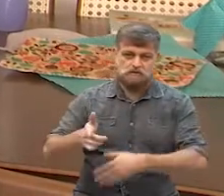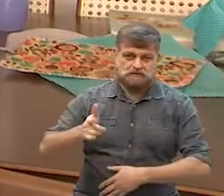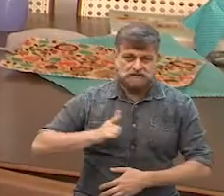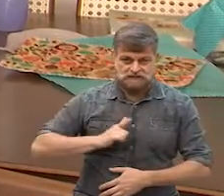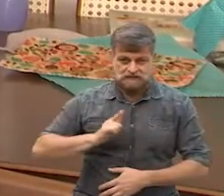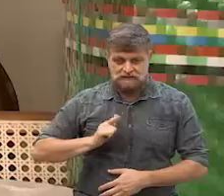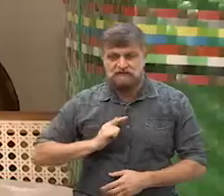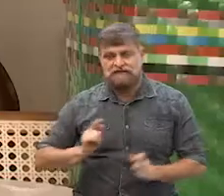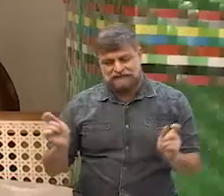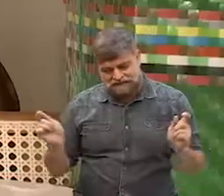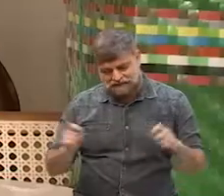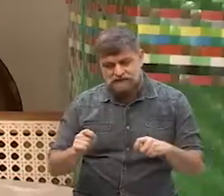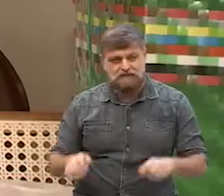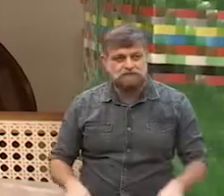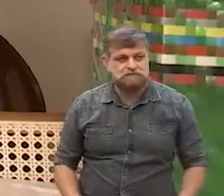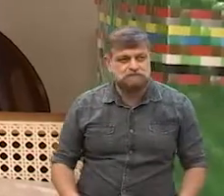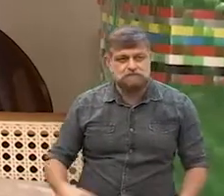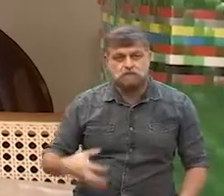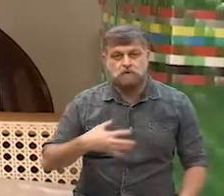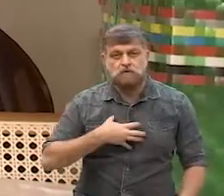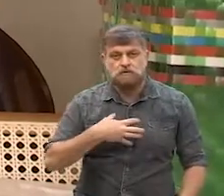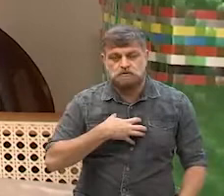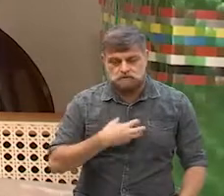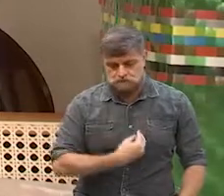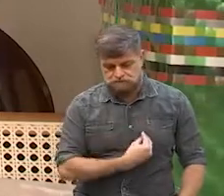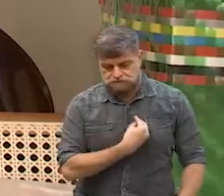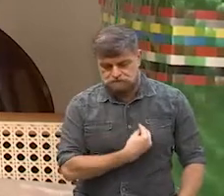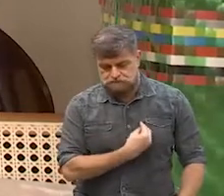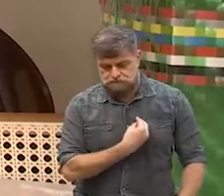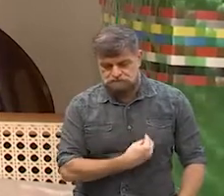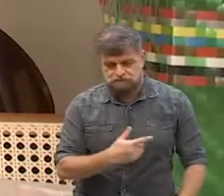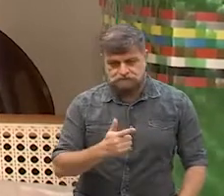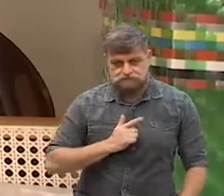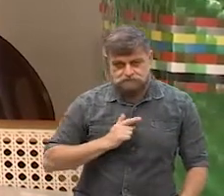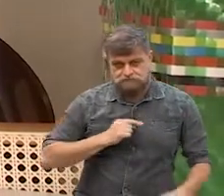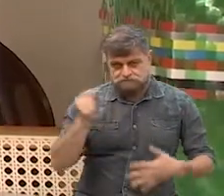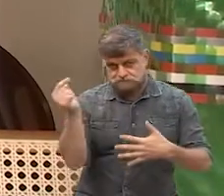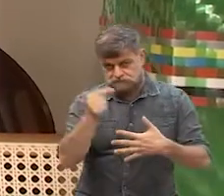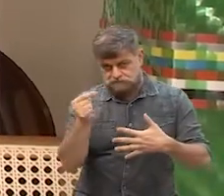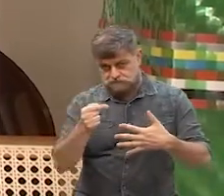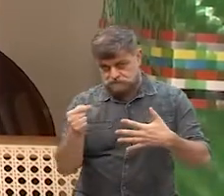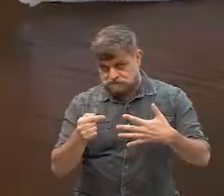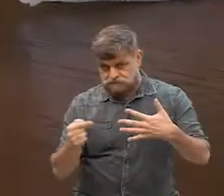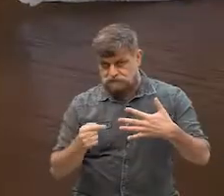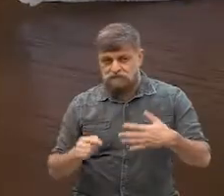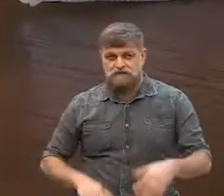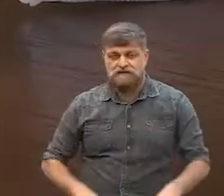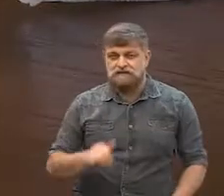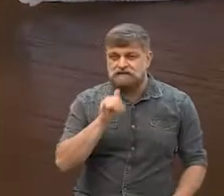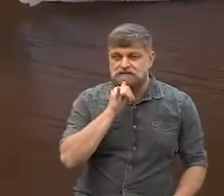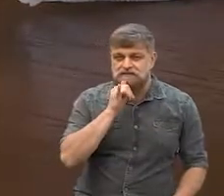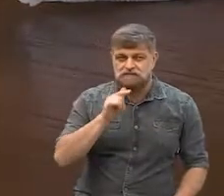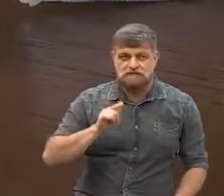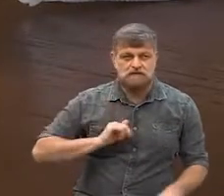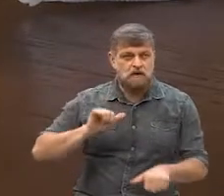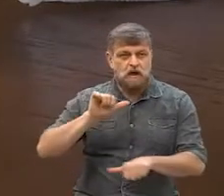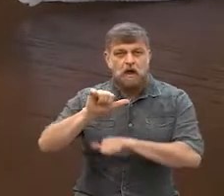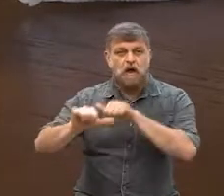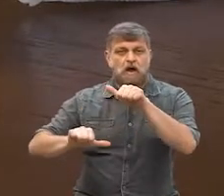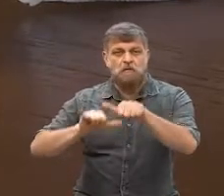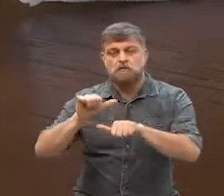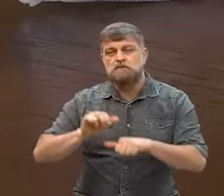no mercado. A nova forma de viver trouxe algumas medidas. Uma delas, a troca na forma